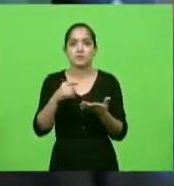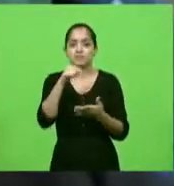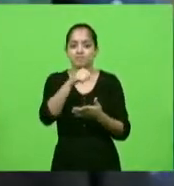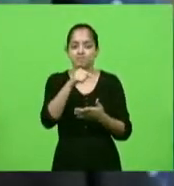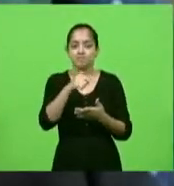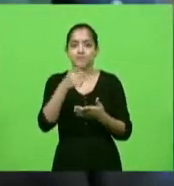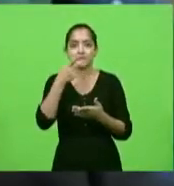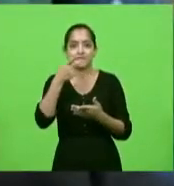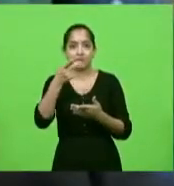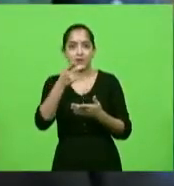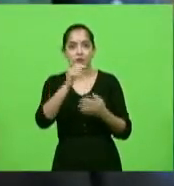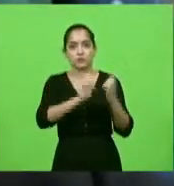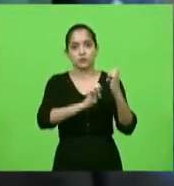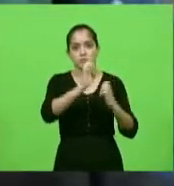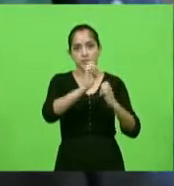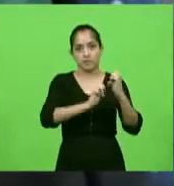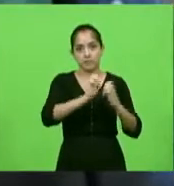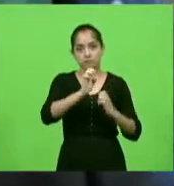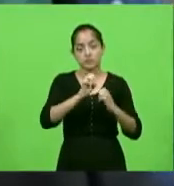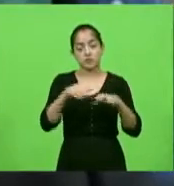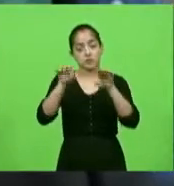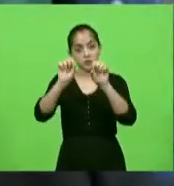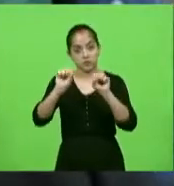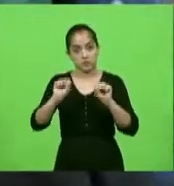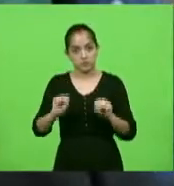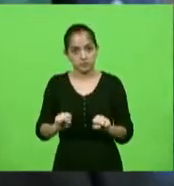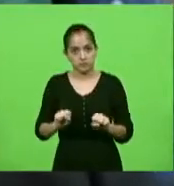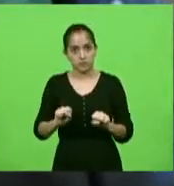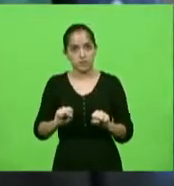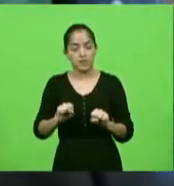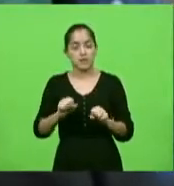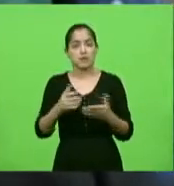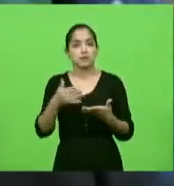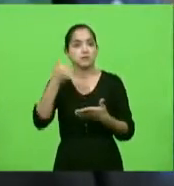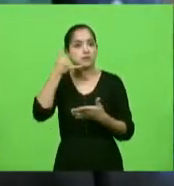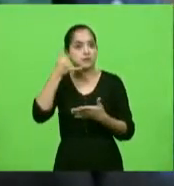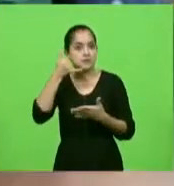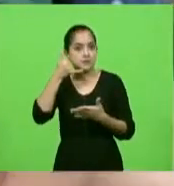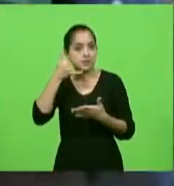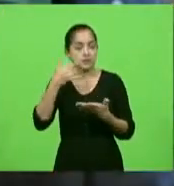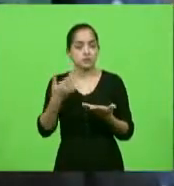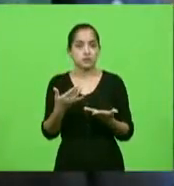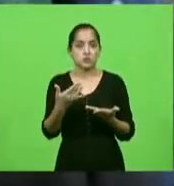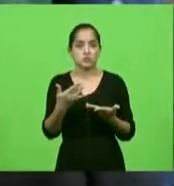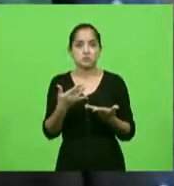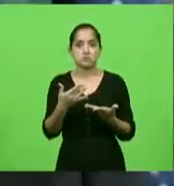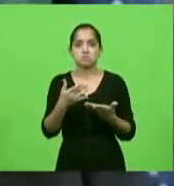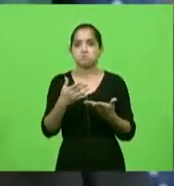empresa Vigamed. De acordo com a testemunha, nestes contatos, abre aspas,